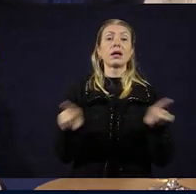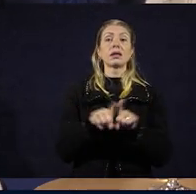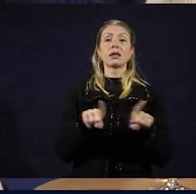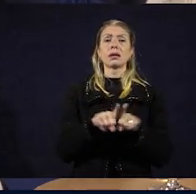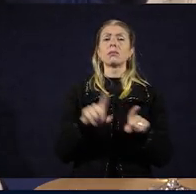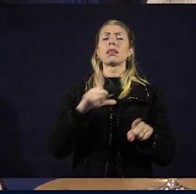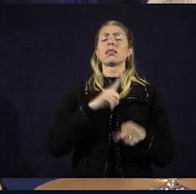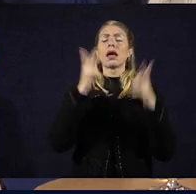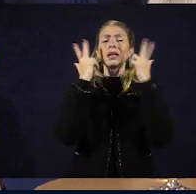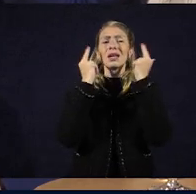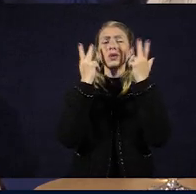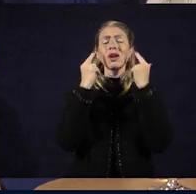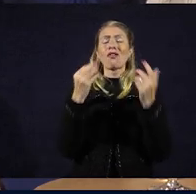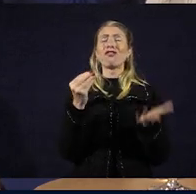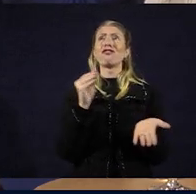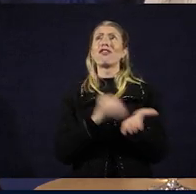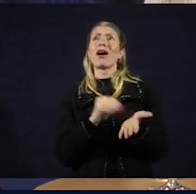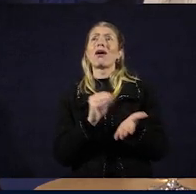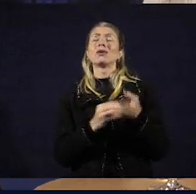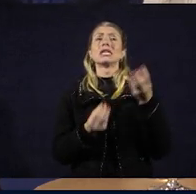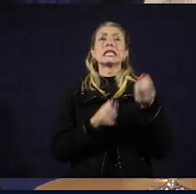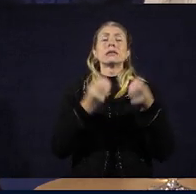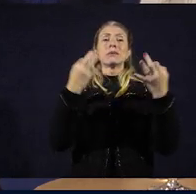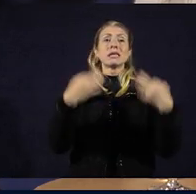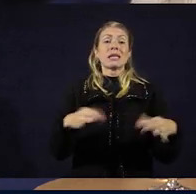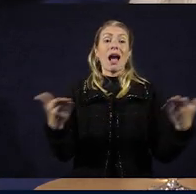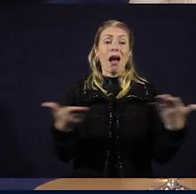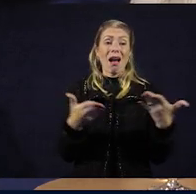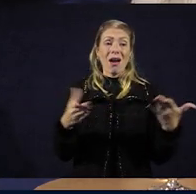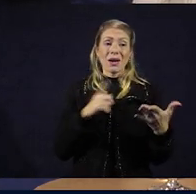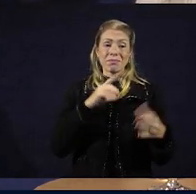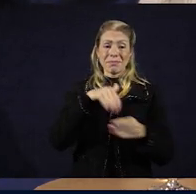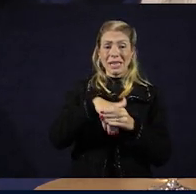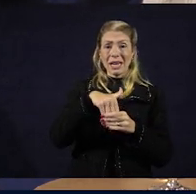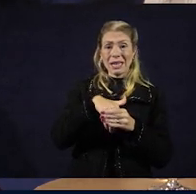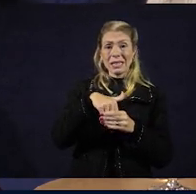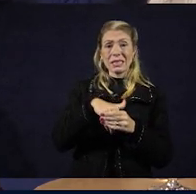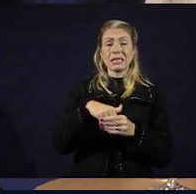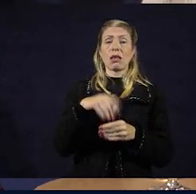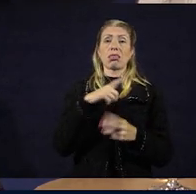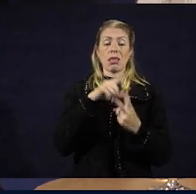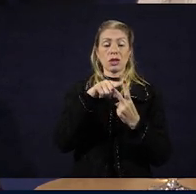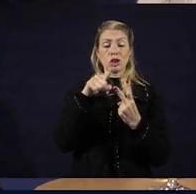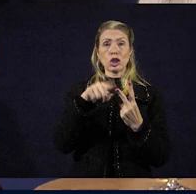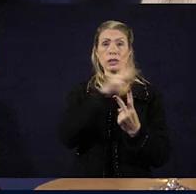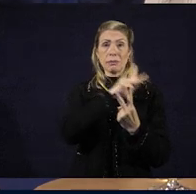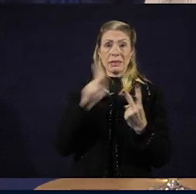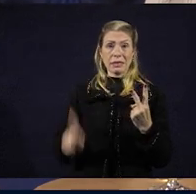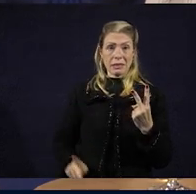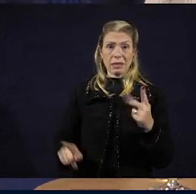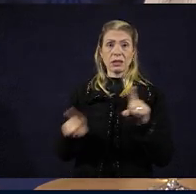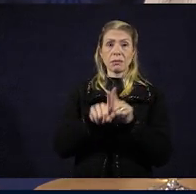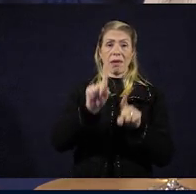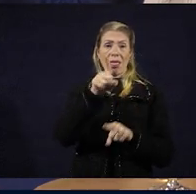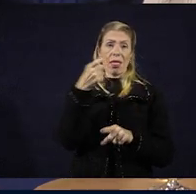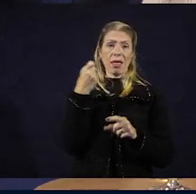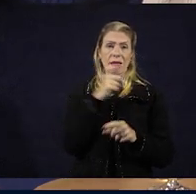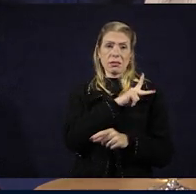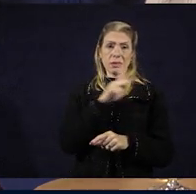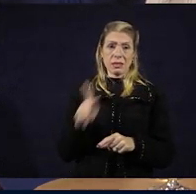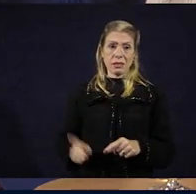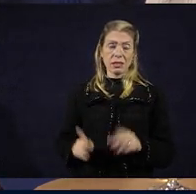tem é natural e certeza do processo eleitoral por mais que se trata de dois presidentes e ex-presidente